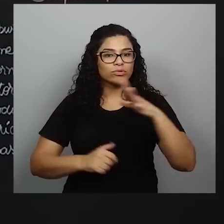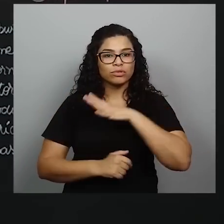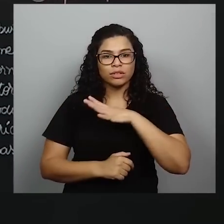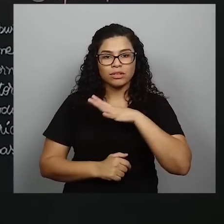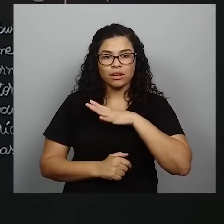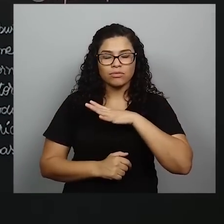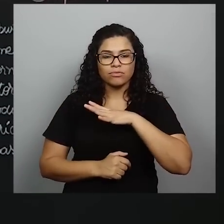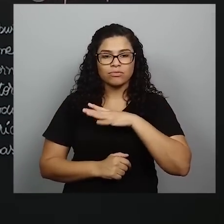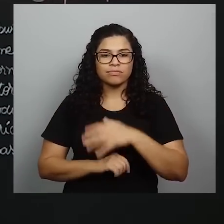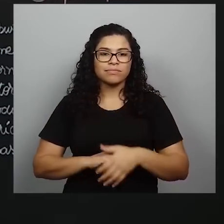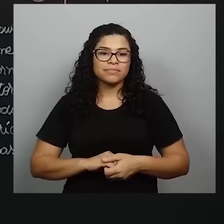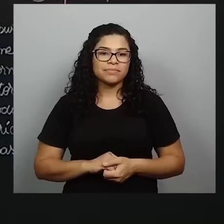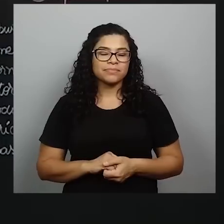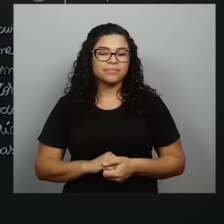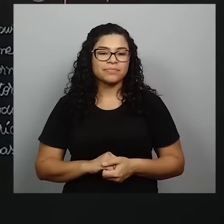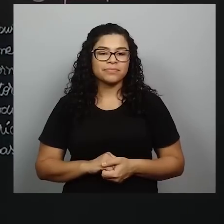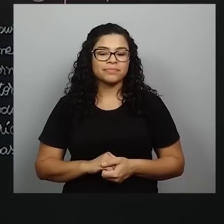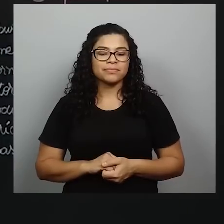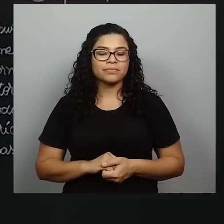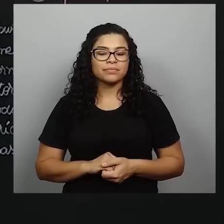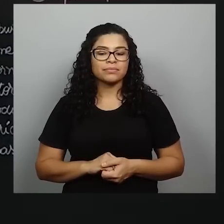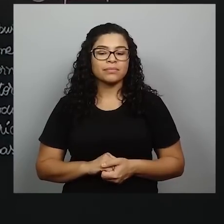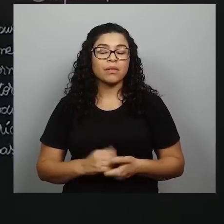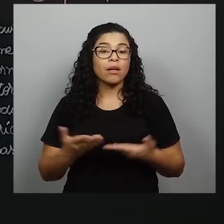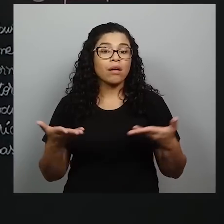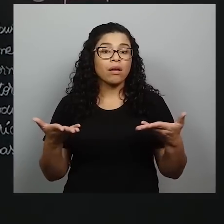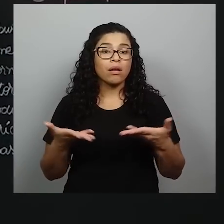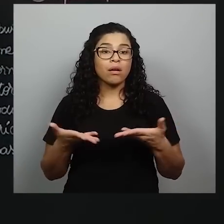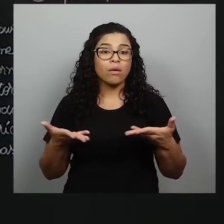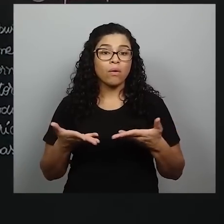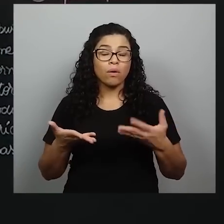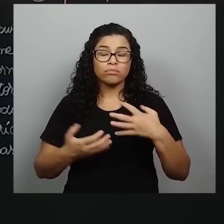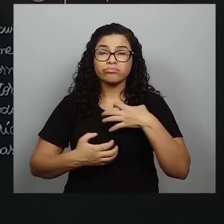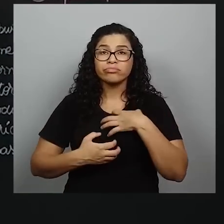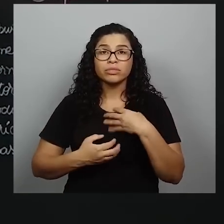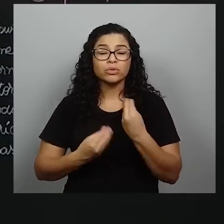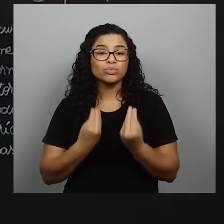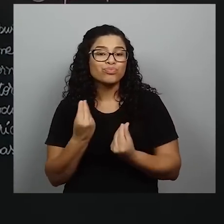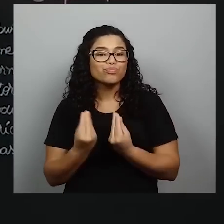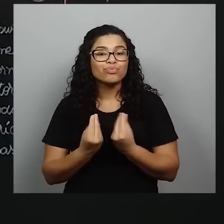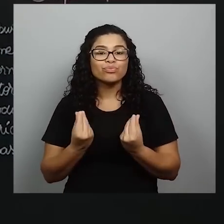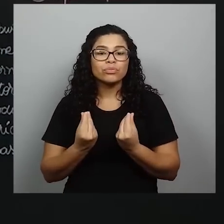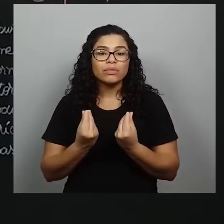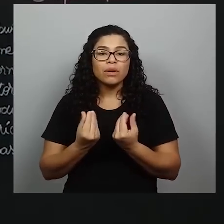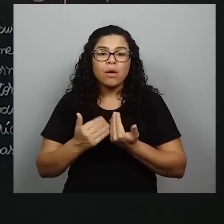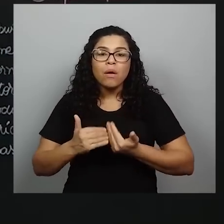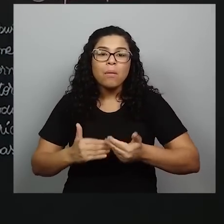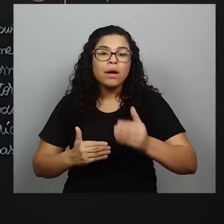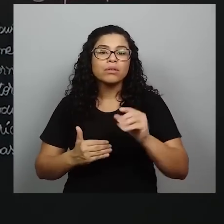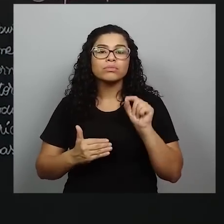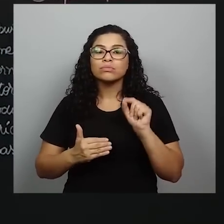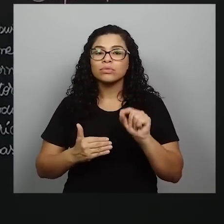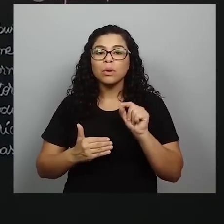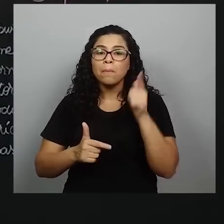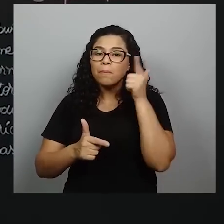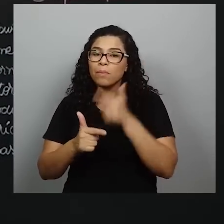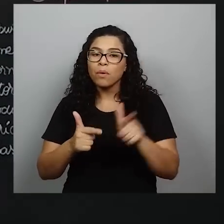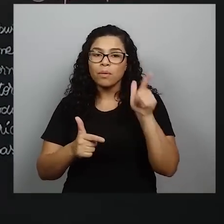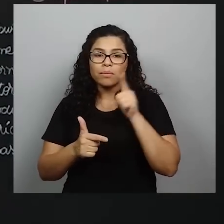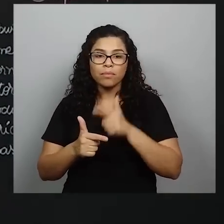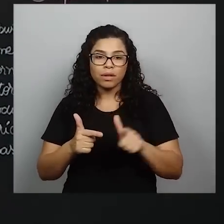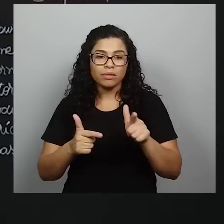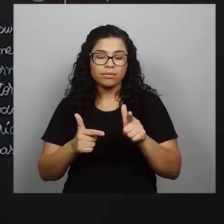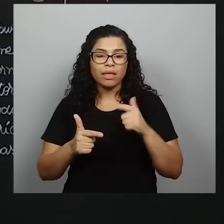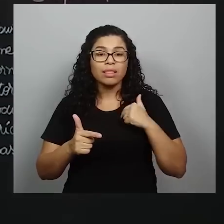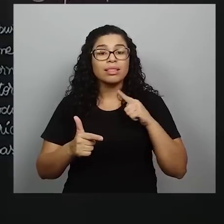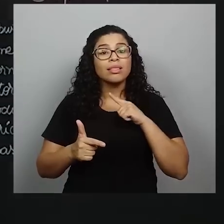regiões urbanizadas. Agora, essa situação também acaba gerando, devido a um grande problema, porque há